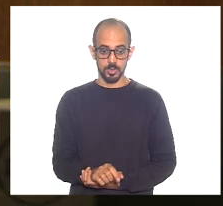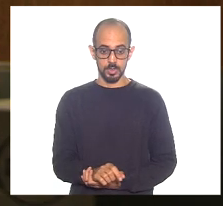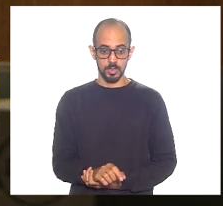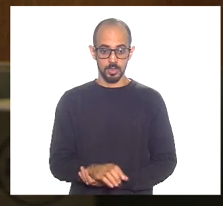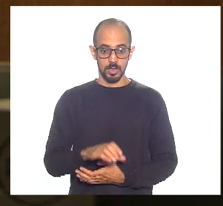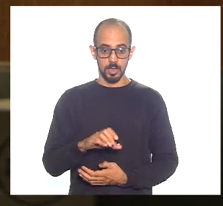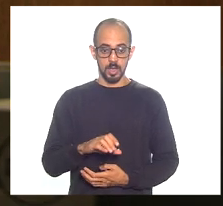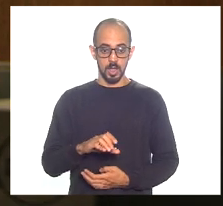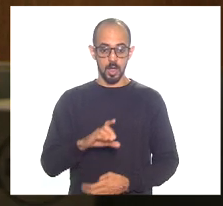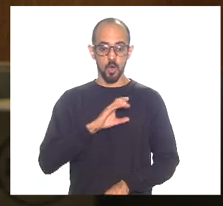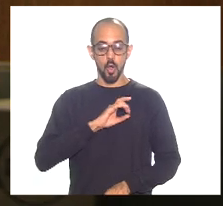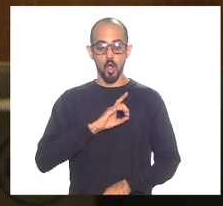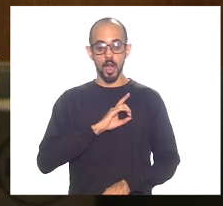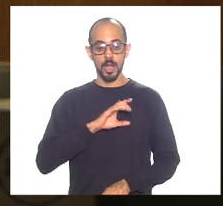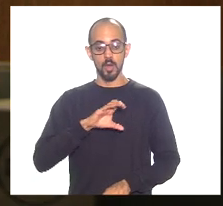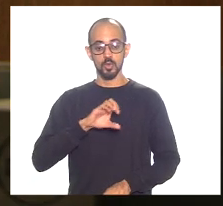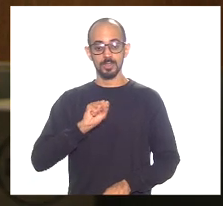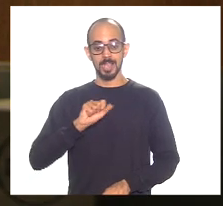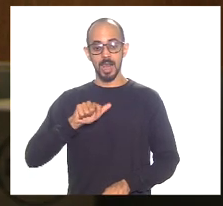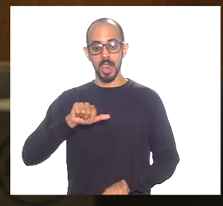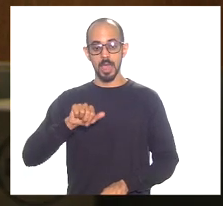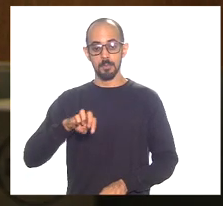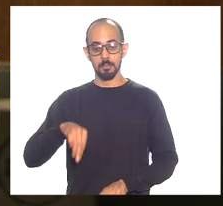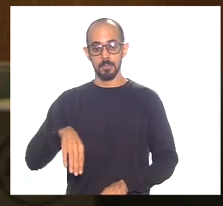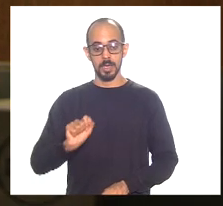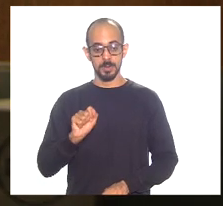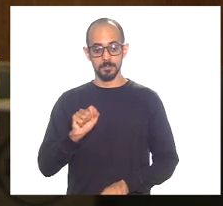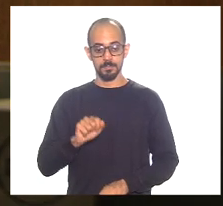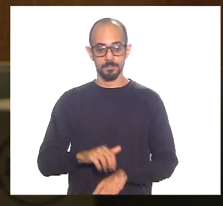Deputado Coronel Salema.